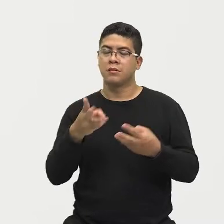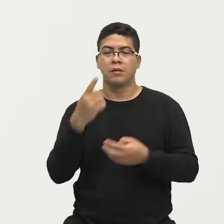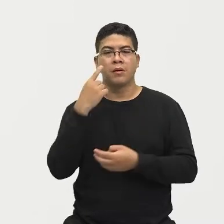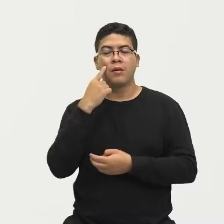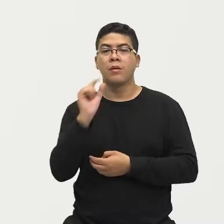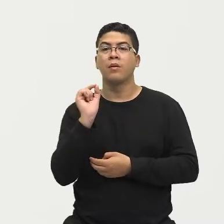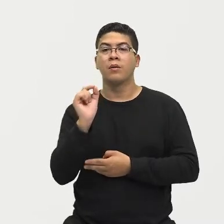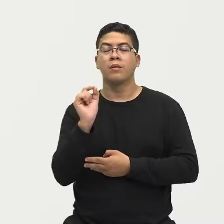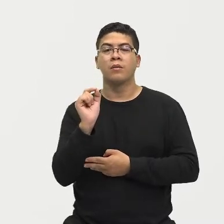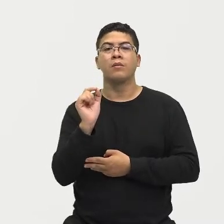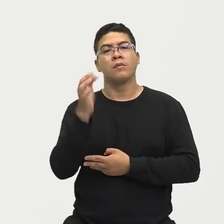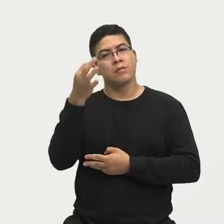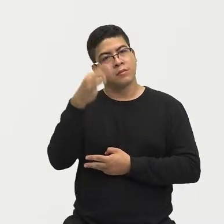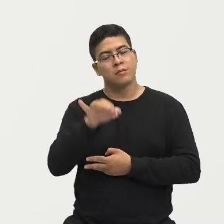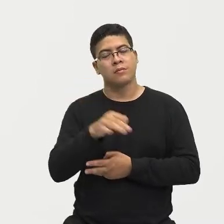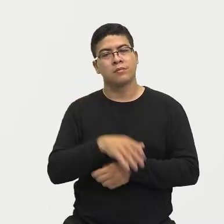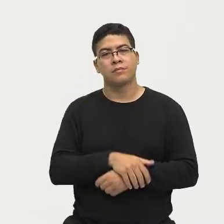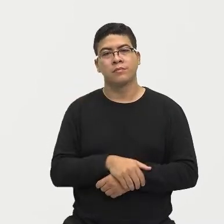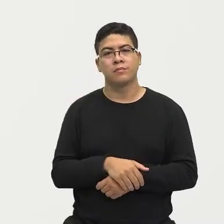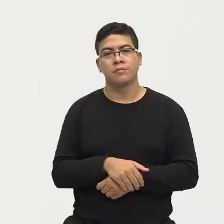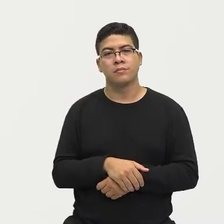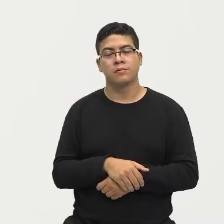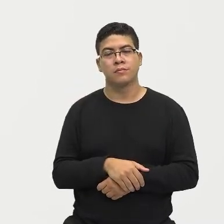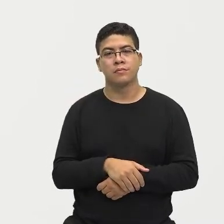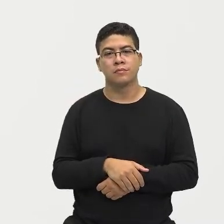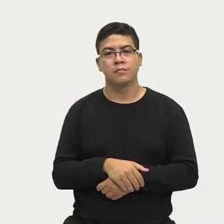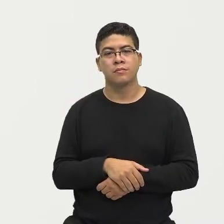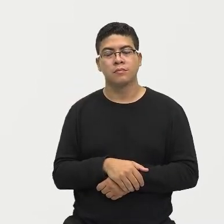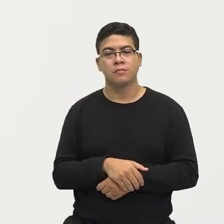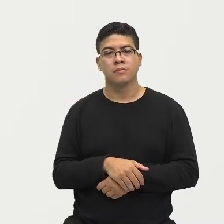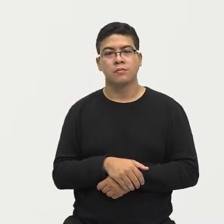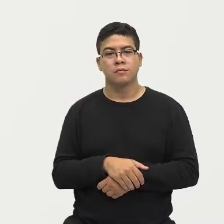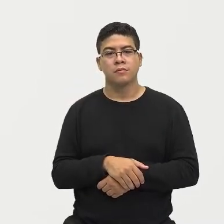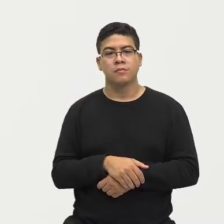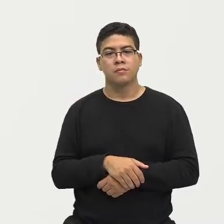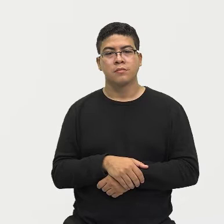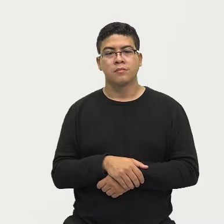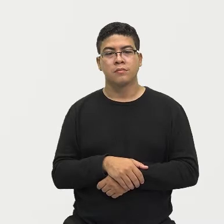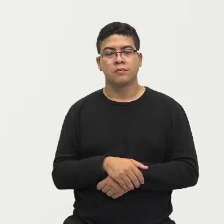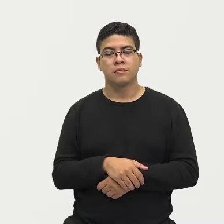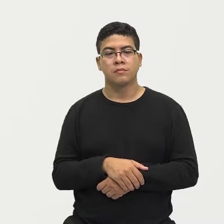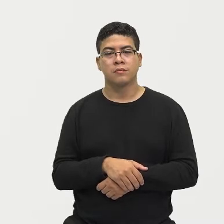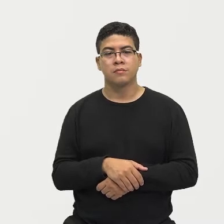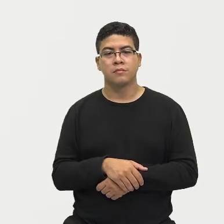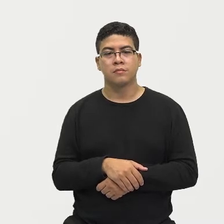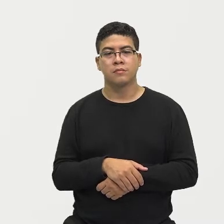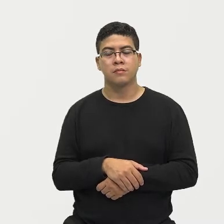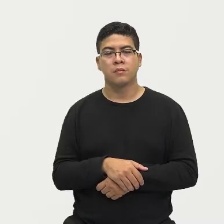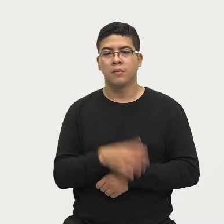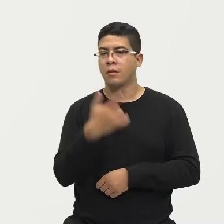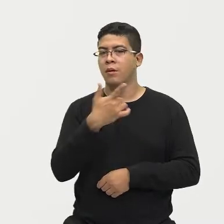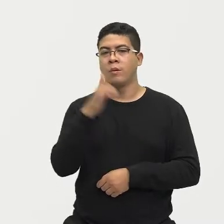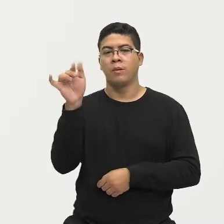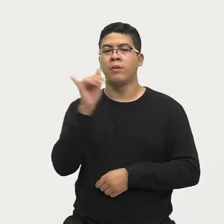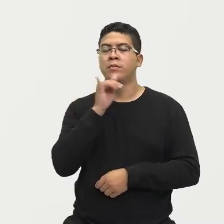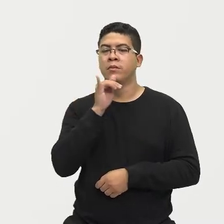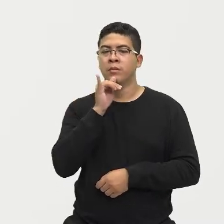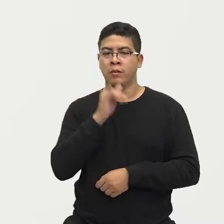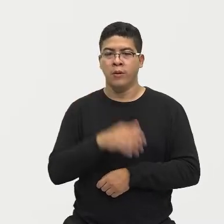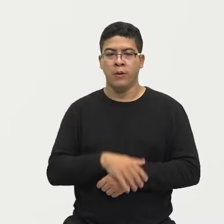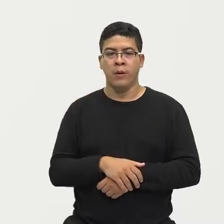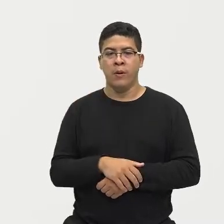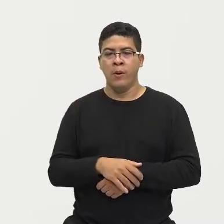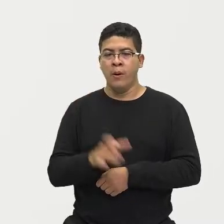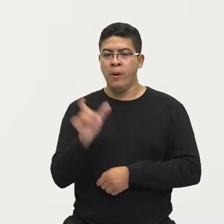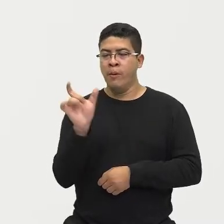substantivo? Exatamente. Vamos ver aqui, mais à frente aqui, olha só, outro exemplo. Observe